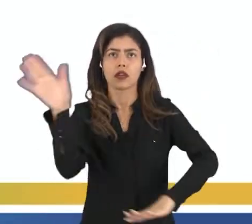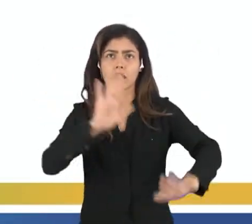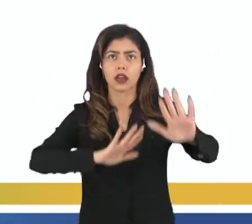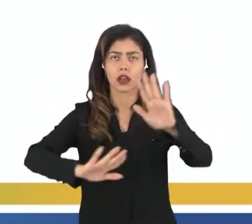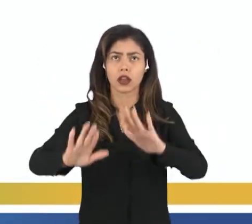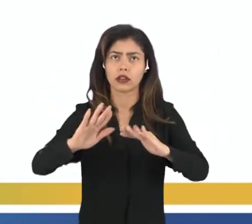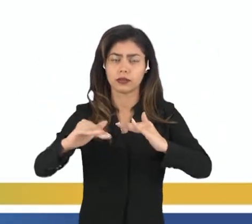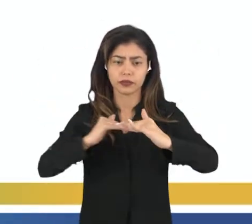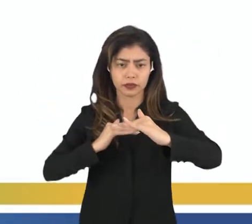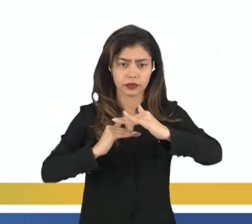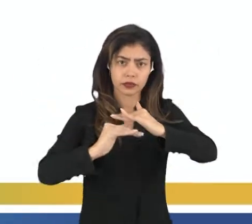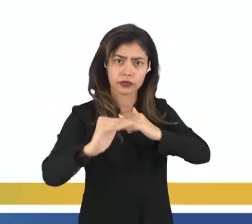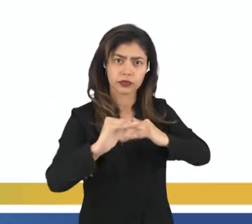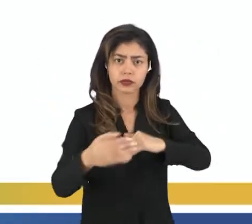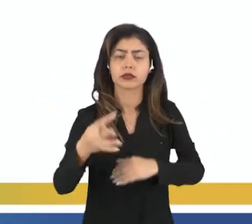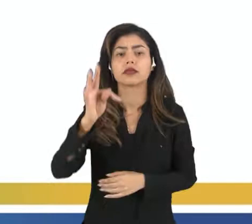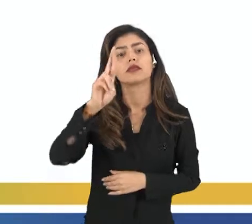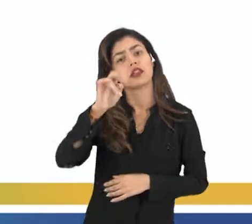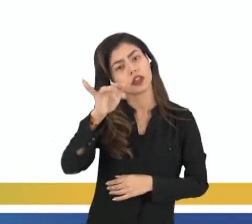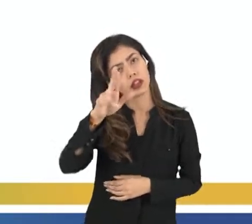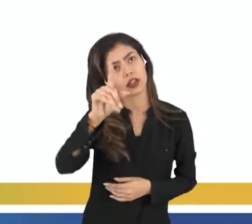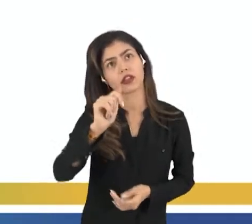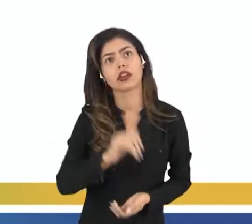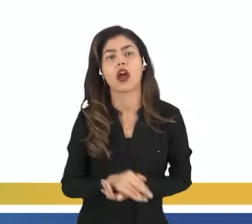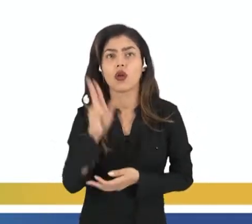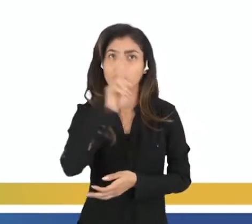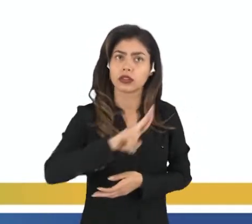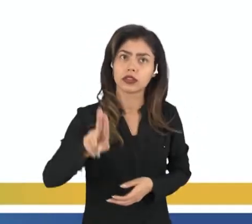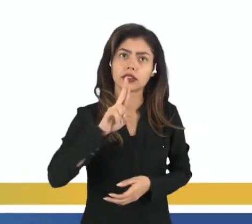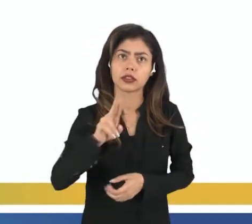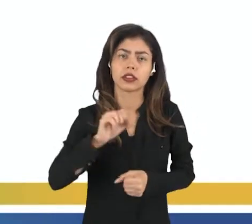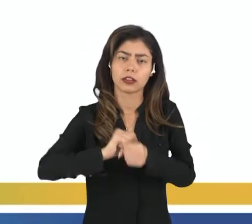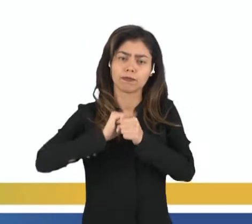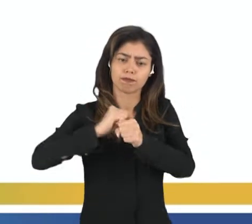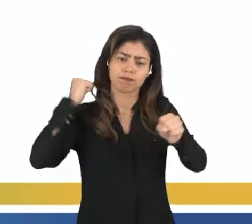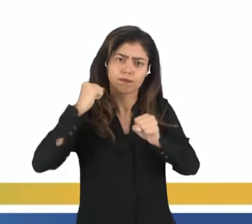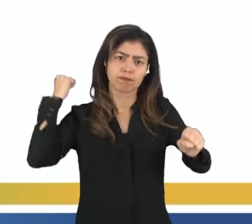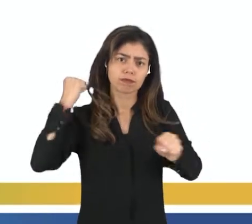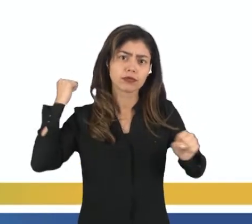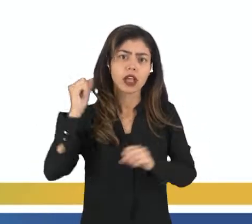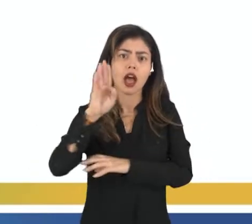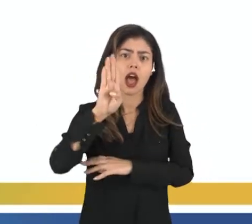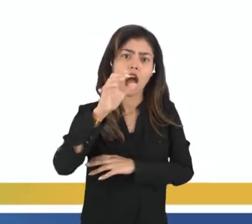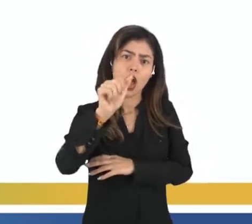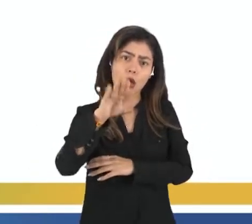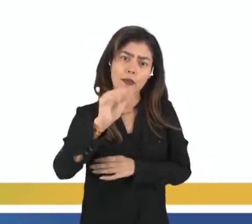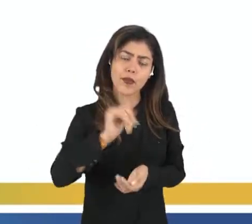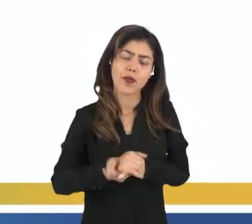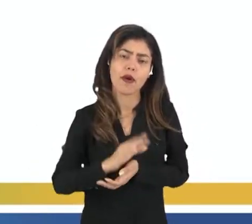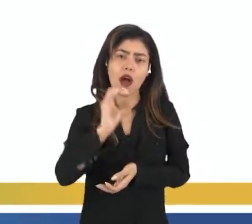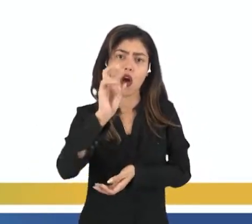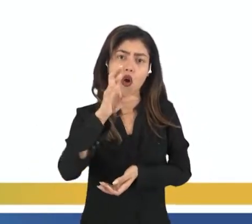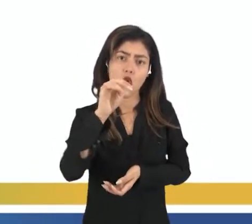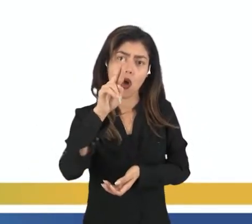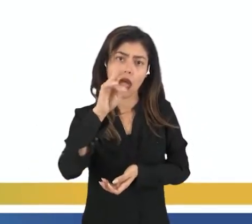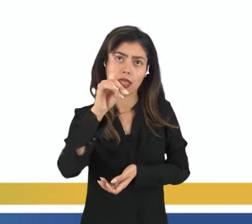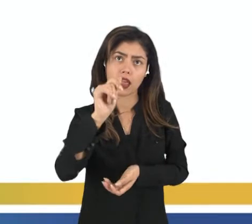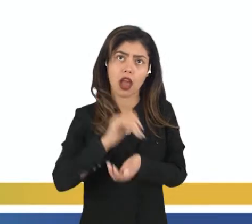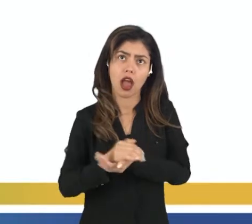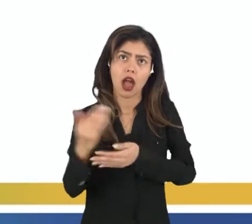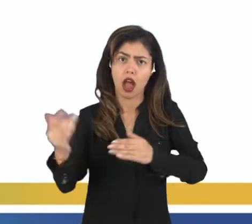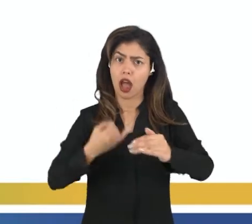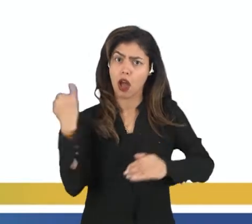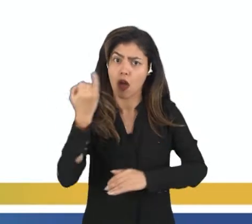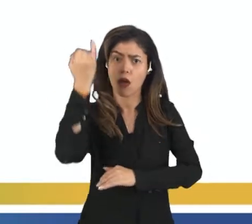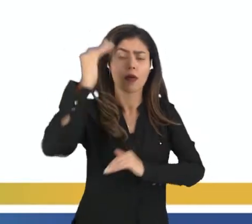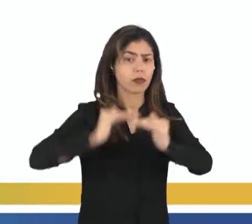de uma maneira estratégica, utilizando cabos de aços e cordas, com o objetivo maior de